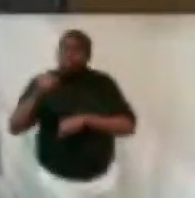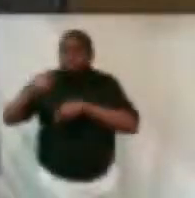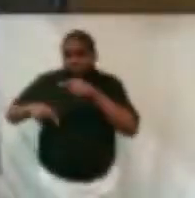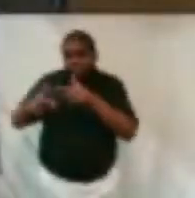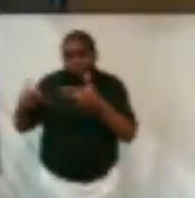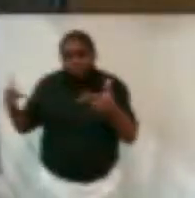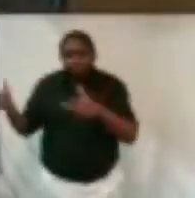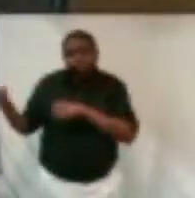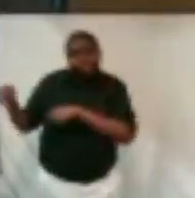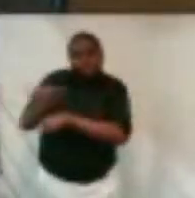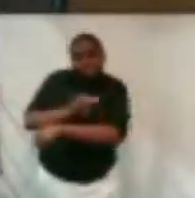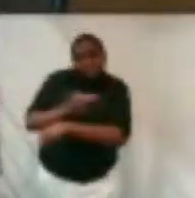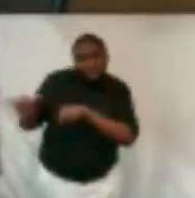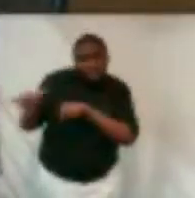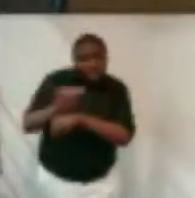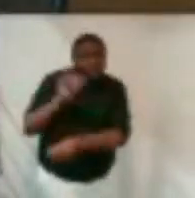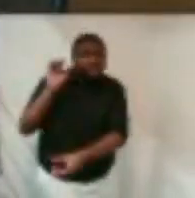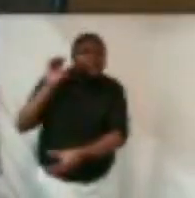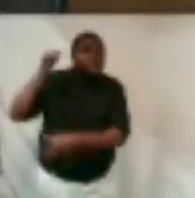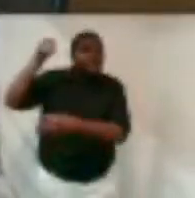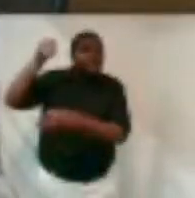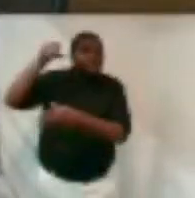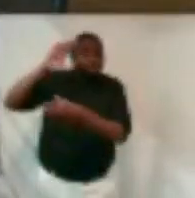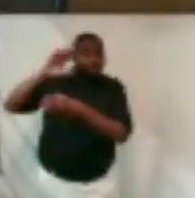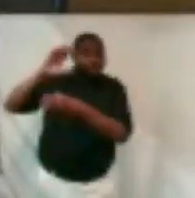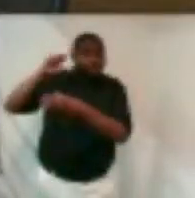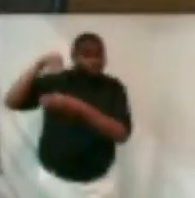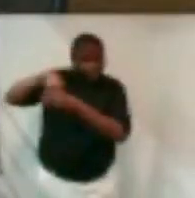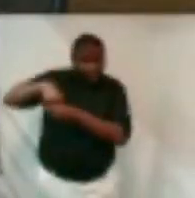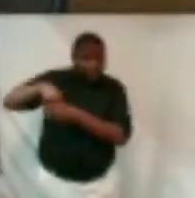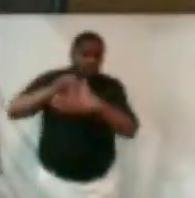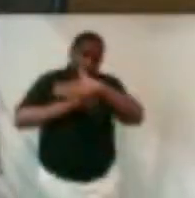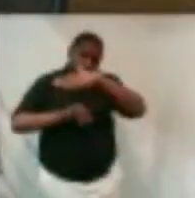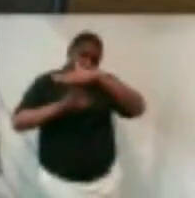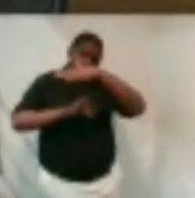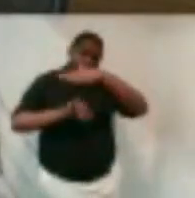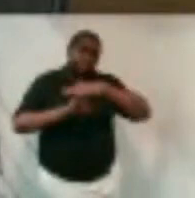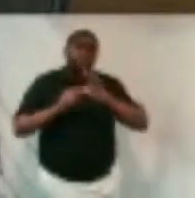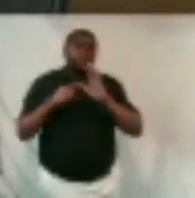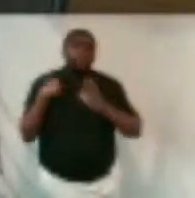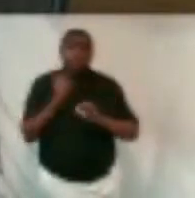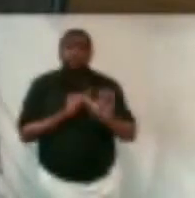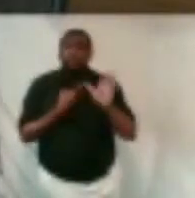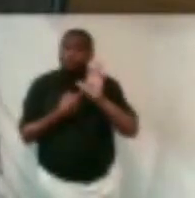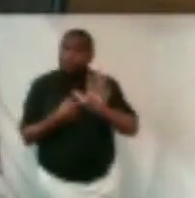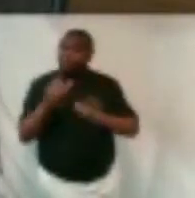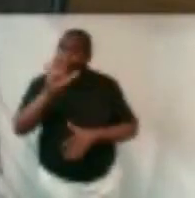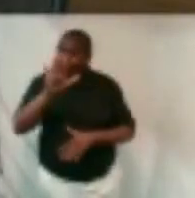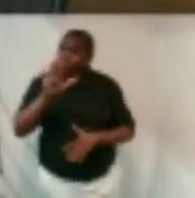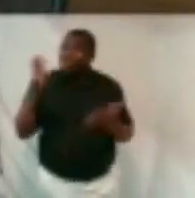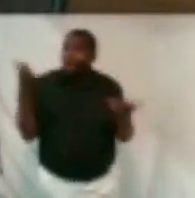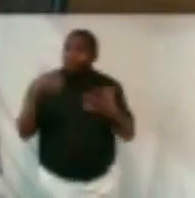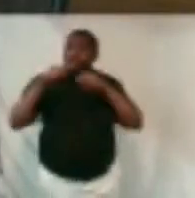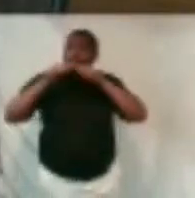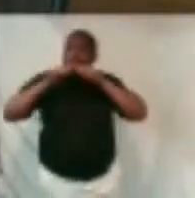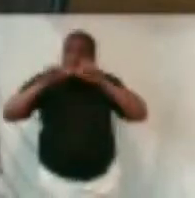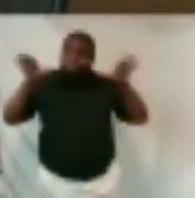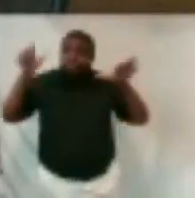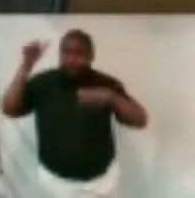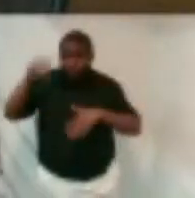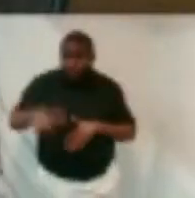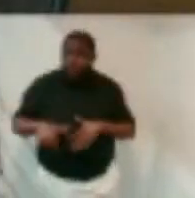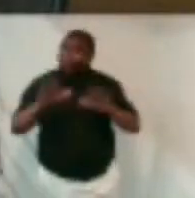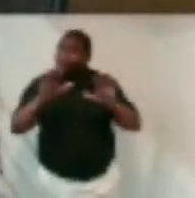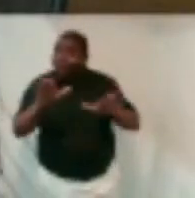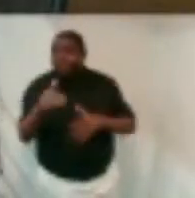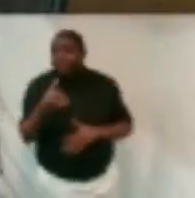de atuação interinstitucional que nós vamos mostrar daqui a pouco. O lançamento está sendo feito aqui agora, mas